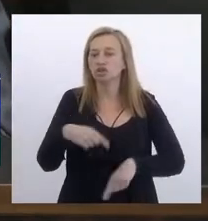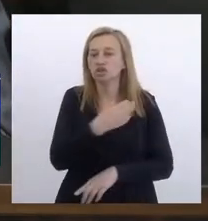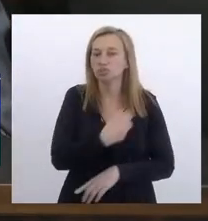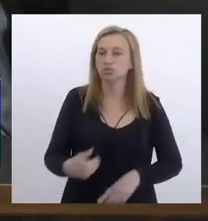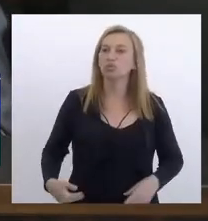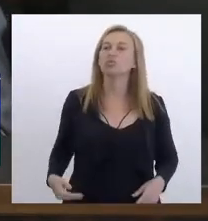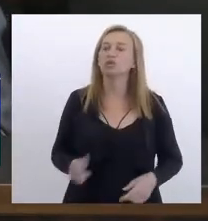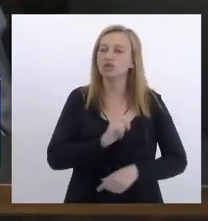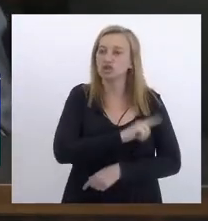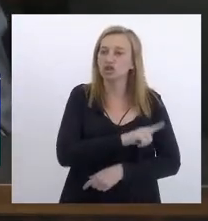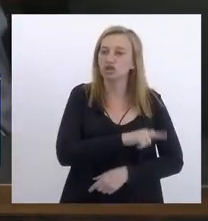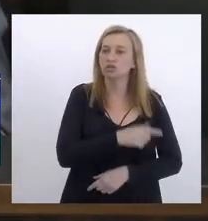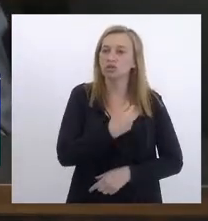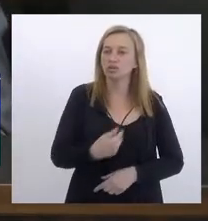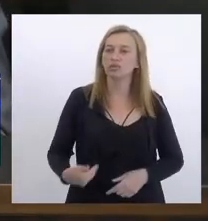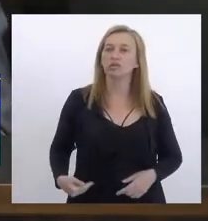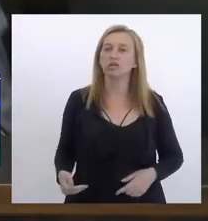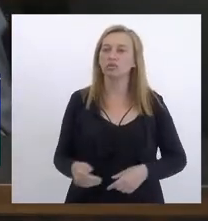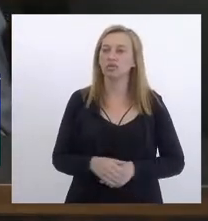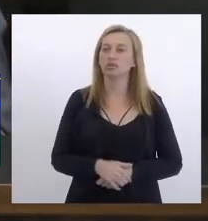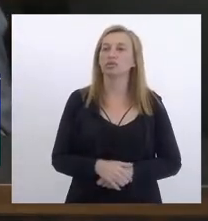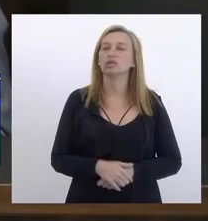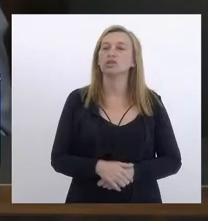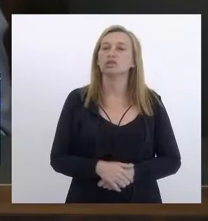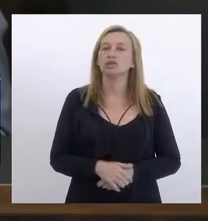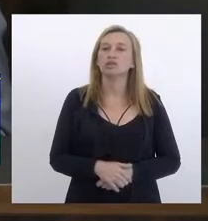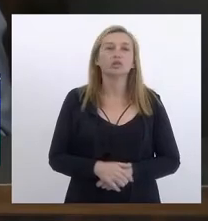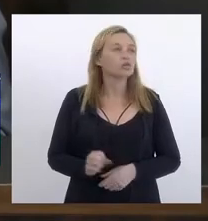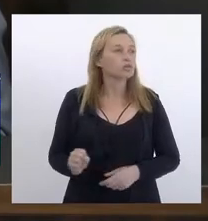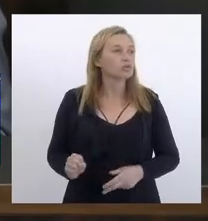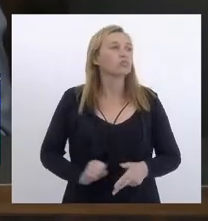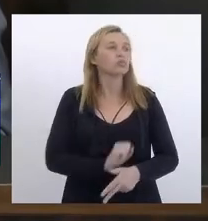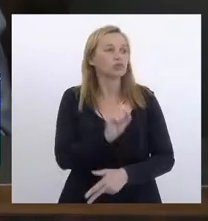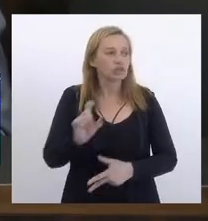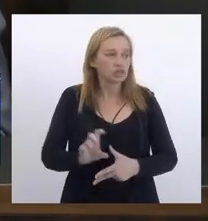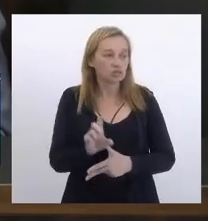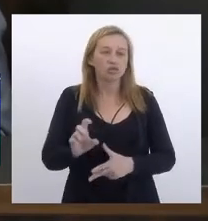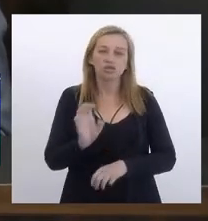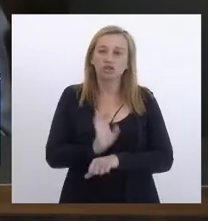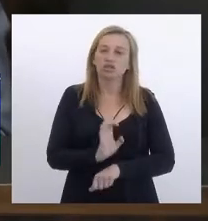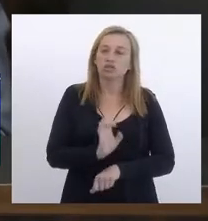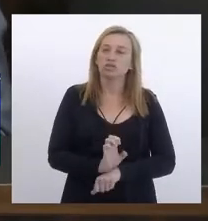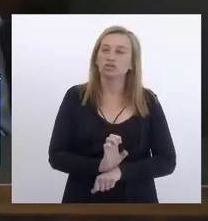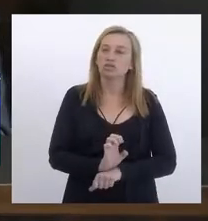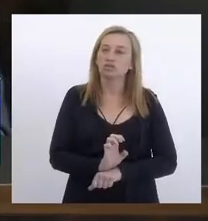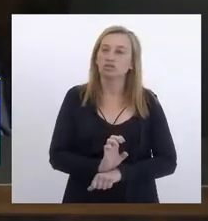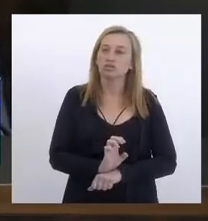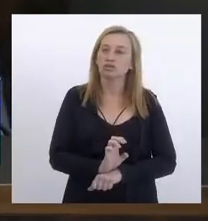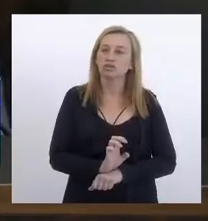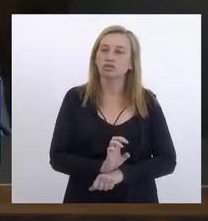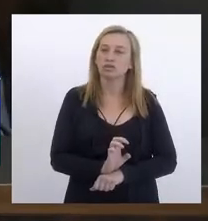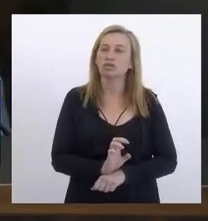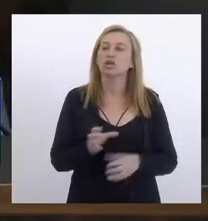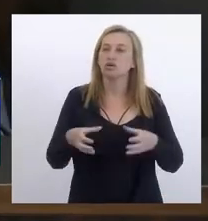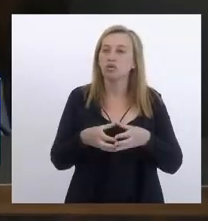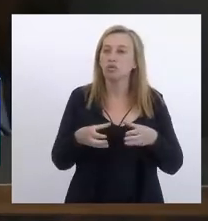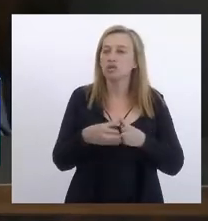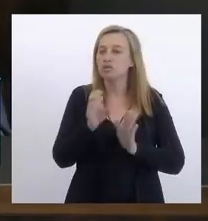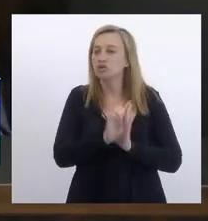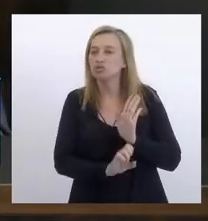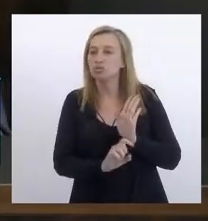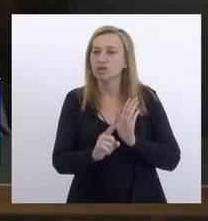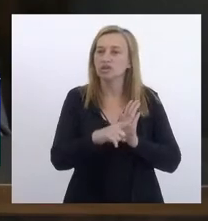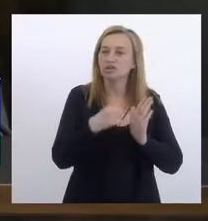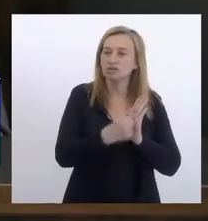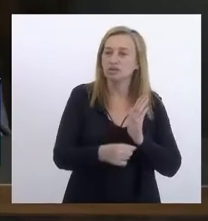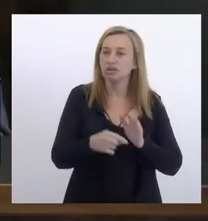e gestão governamental do Poder Executivo Estadual. Pendendo de parecer a Comissão de Emendas Condicionais